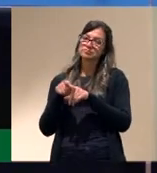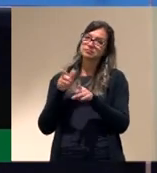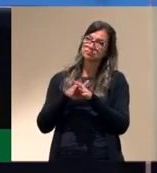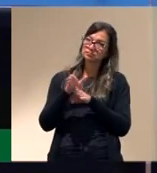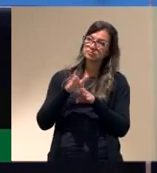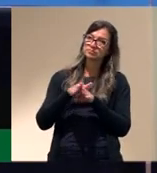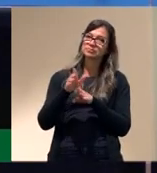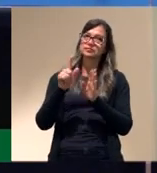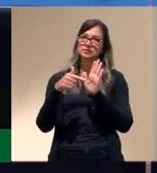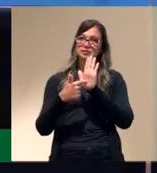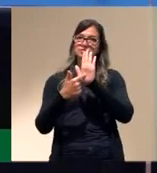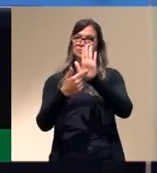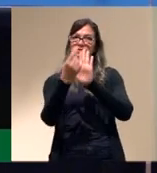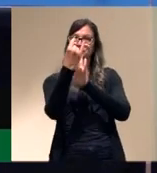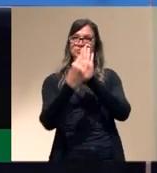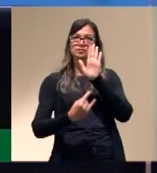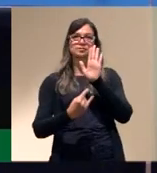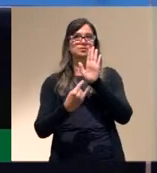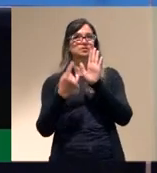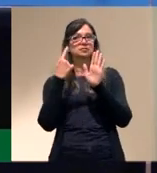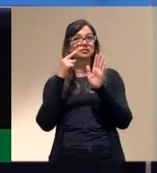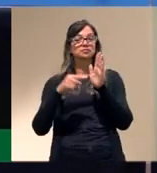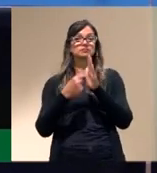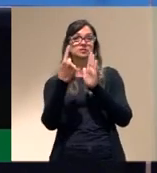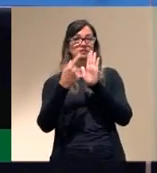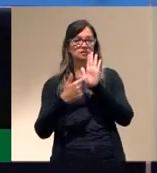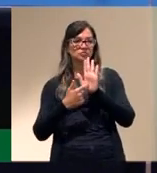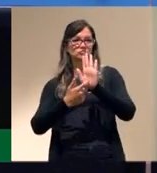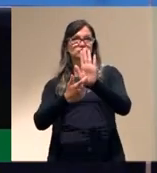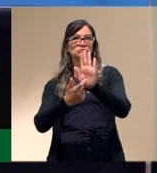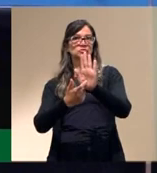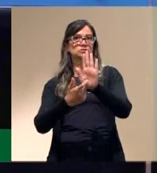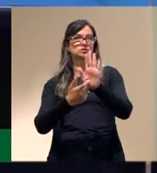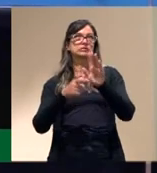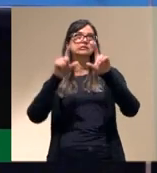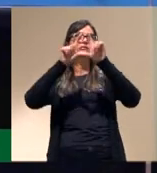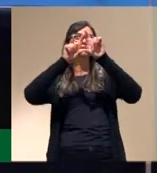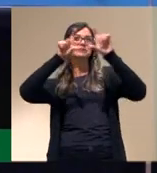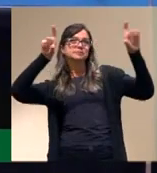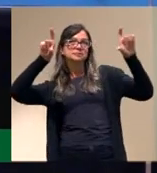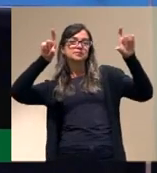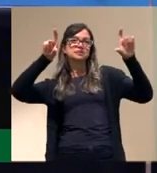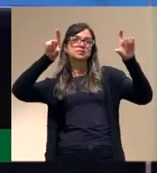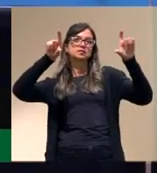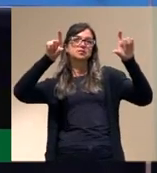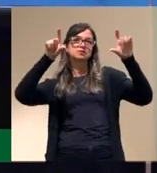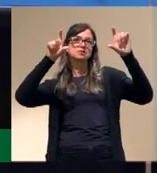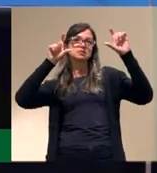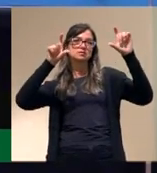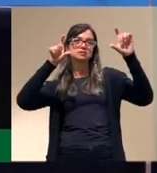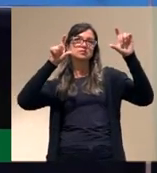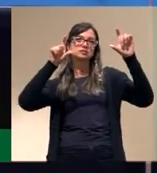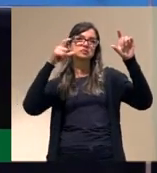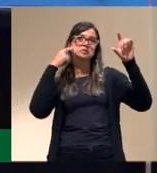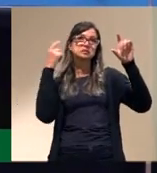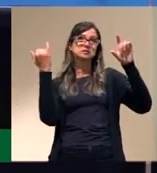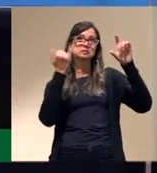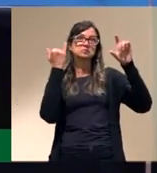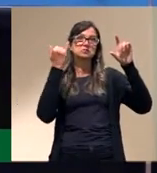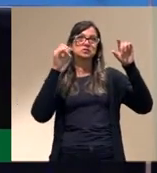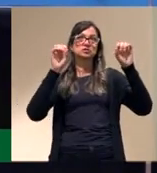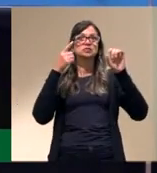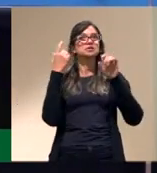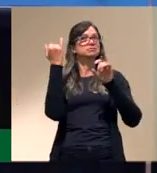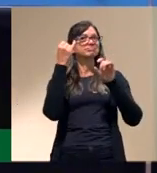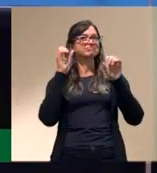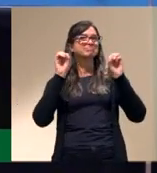documento das diretrizes a primeira vez, eu dizia assim, que esse parágrafo dos núcleos de ação pedagógica, ele devia ter uma luzinha